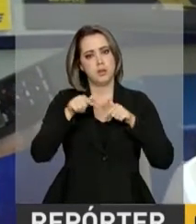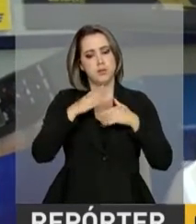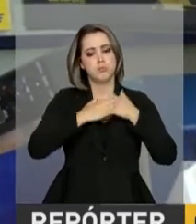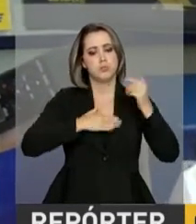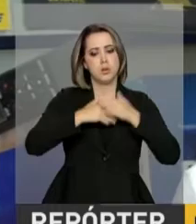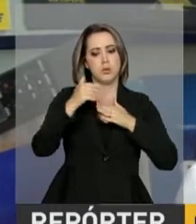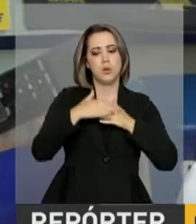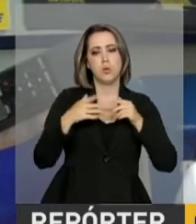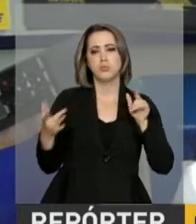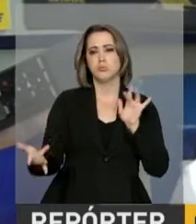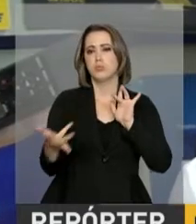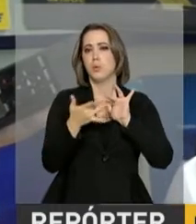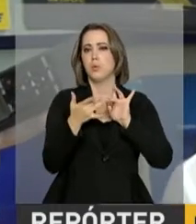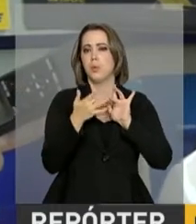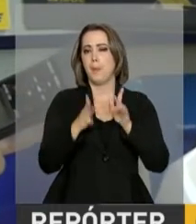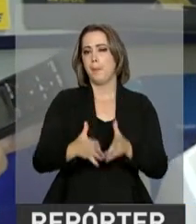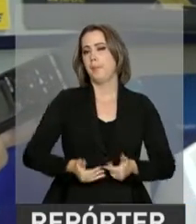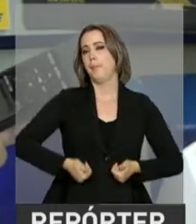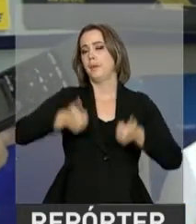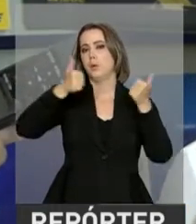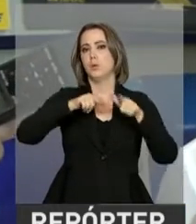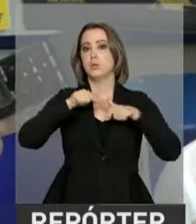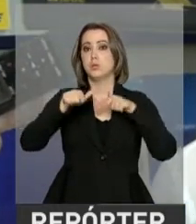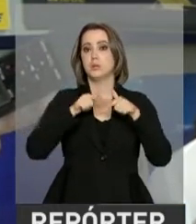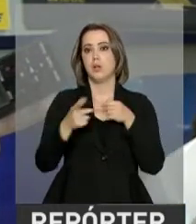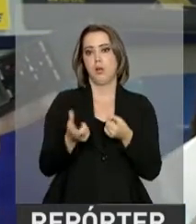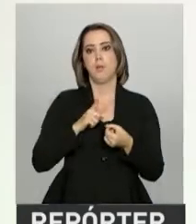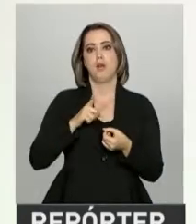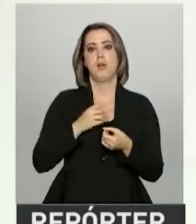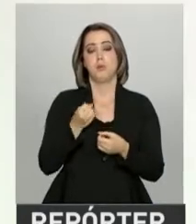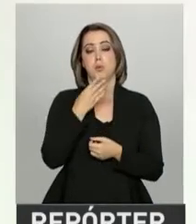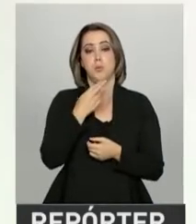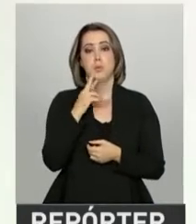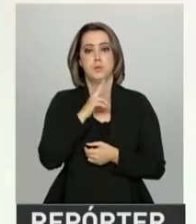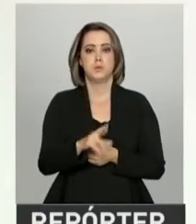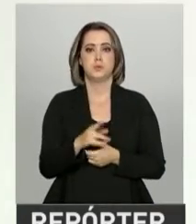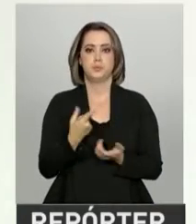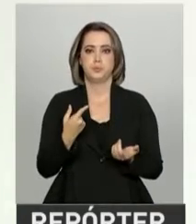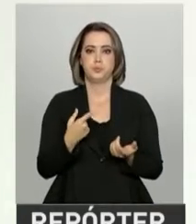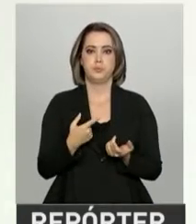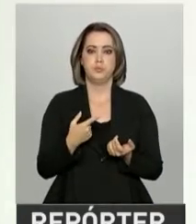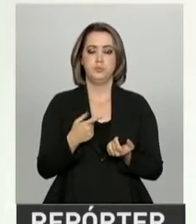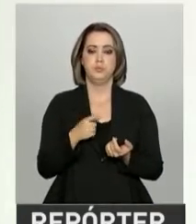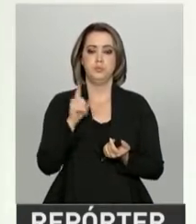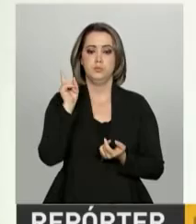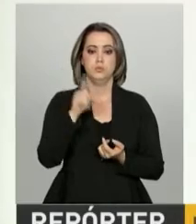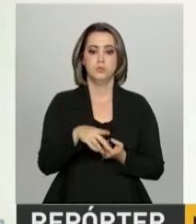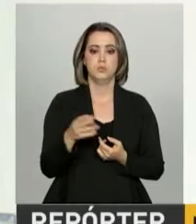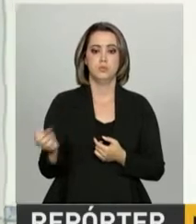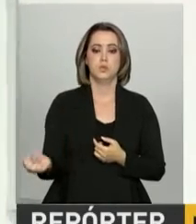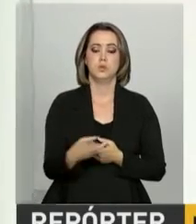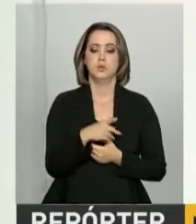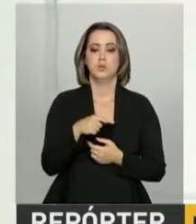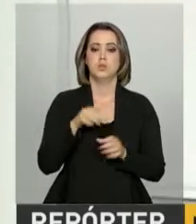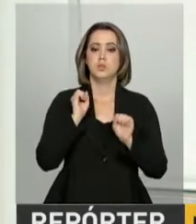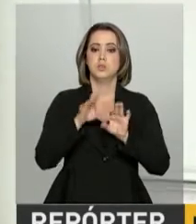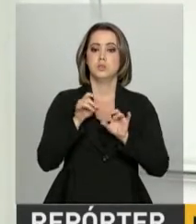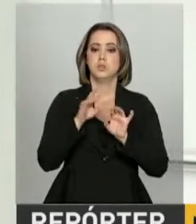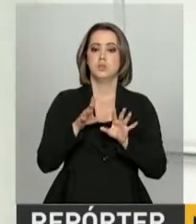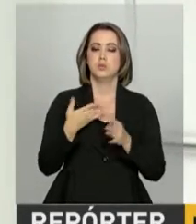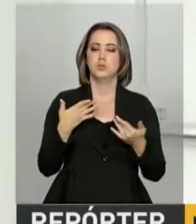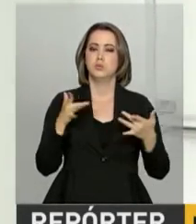está ligada à melhoria de produtividade, ela dá retornos positivos. A qualificação profissional é a modalidade de educação